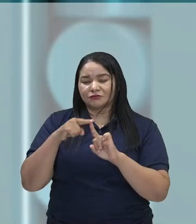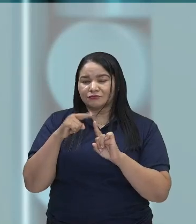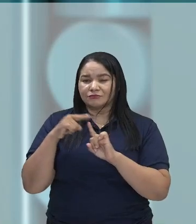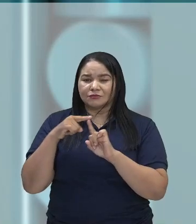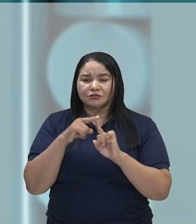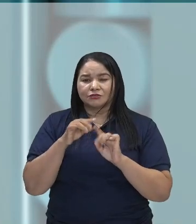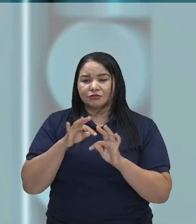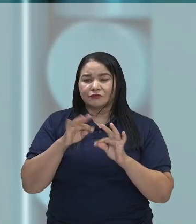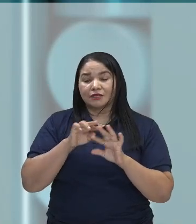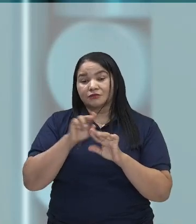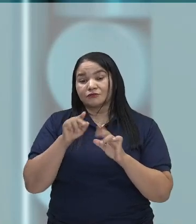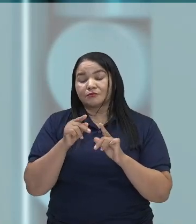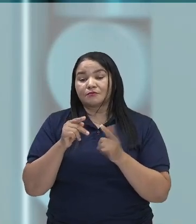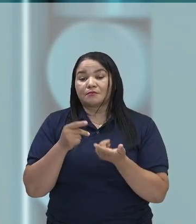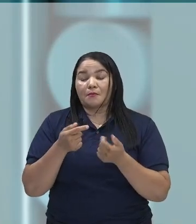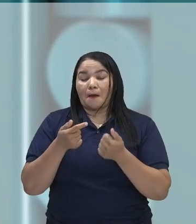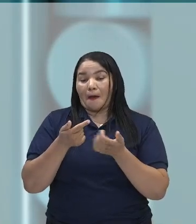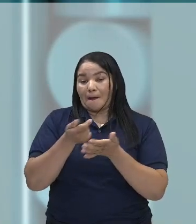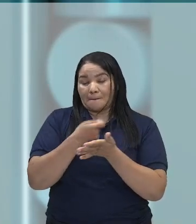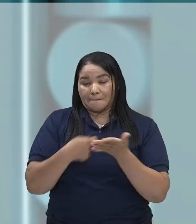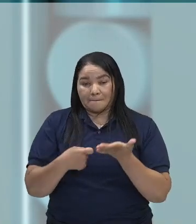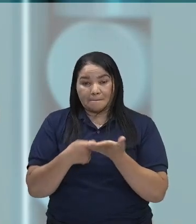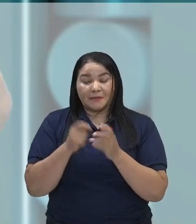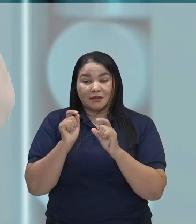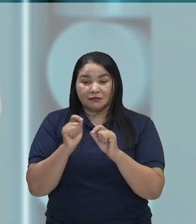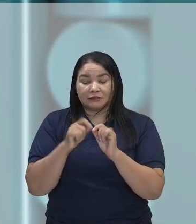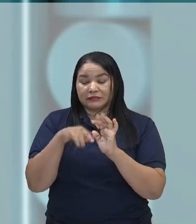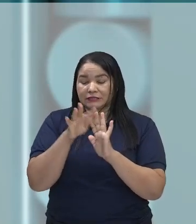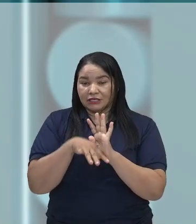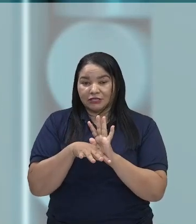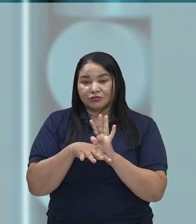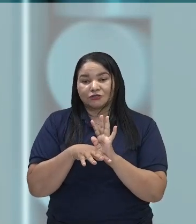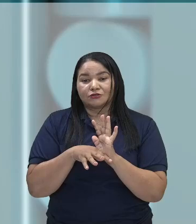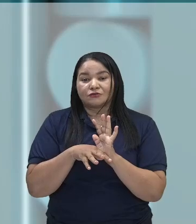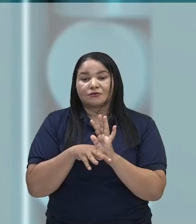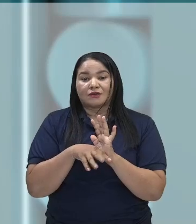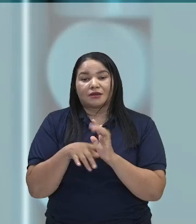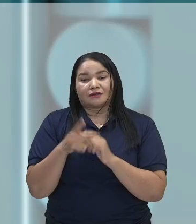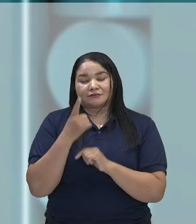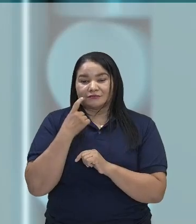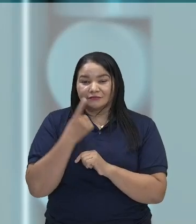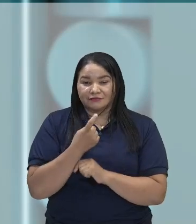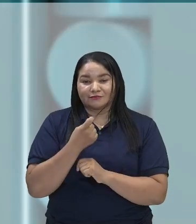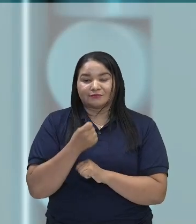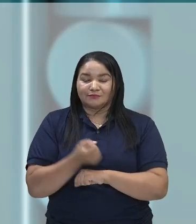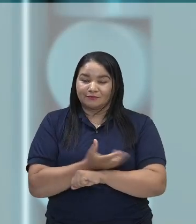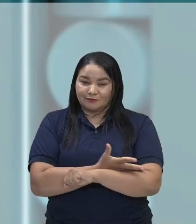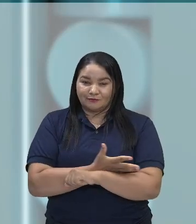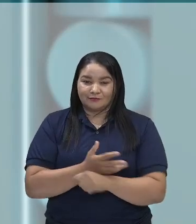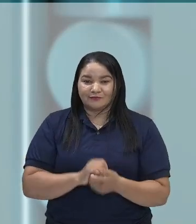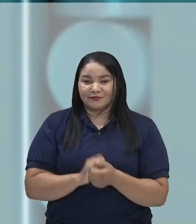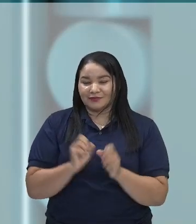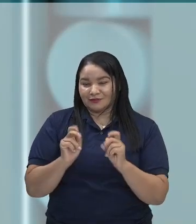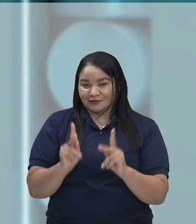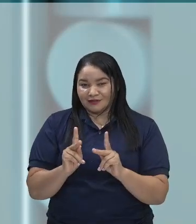de um poeta, para fazer com que seu texto seja muito emocionante.